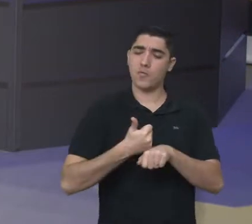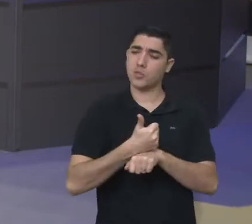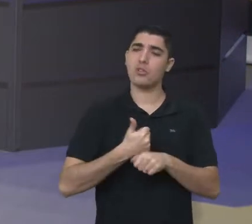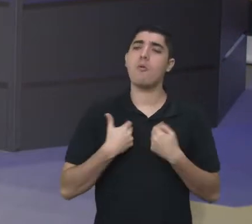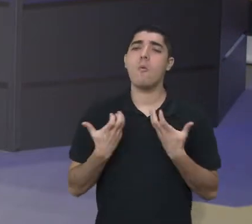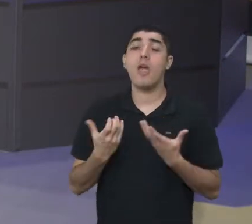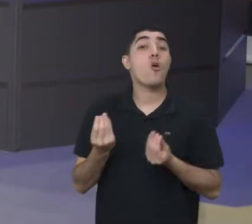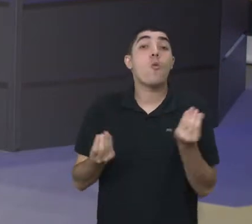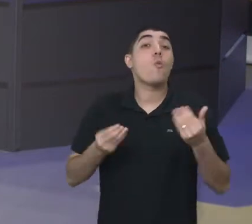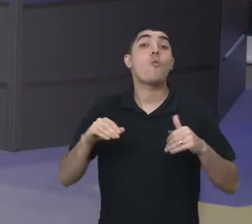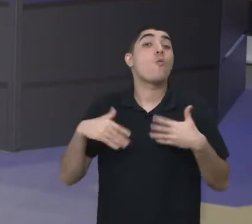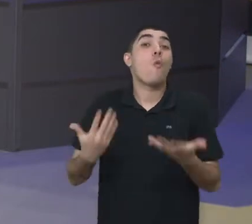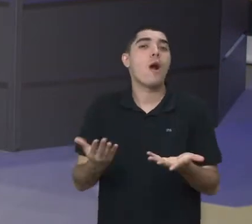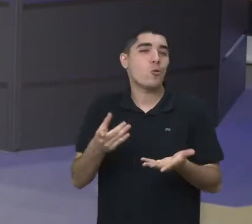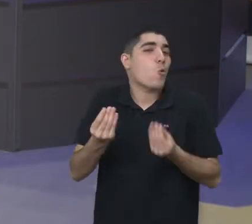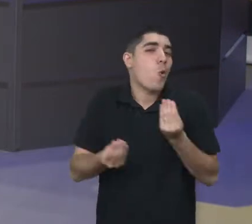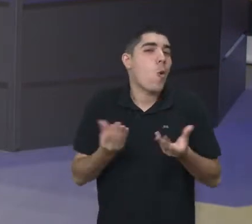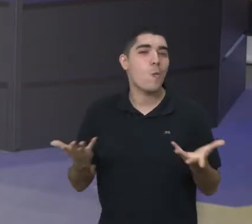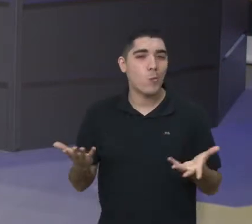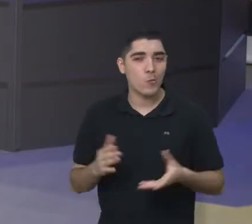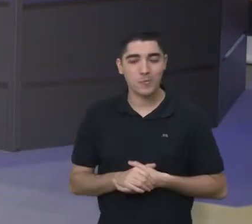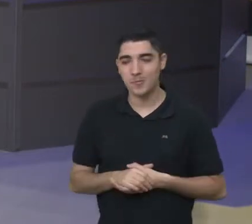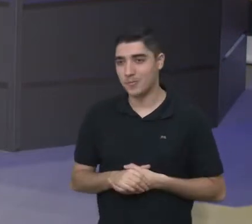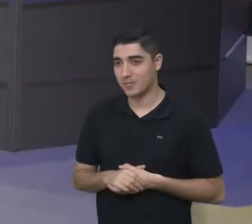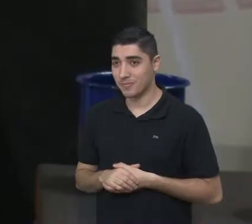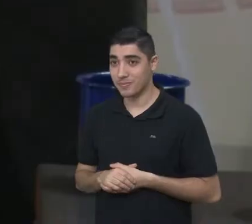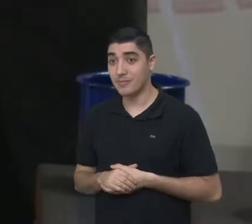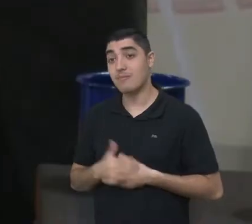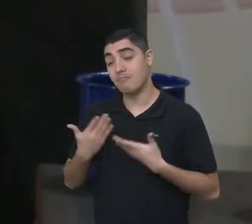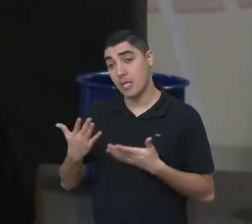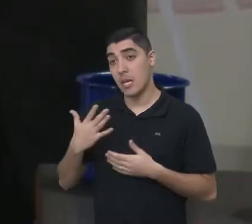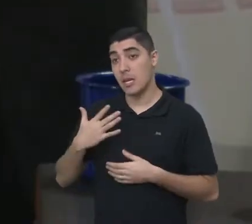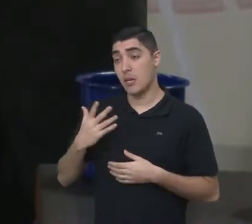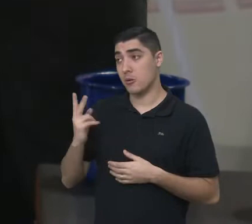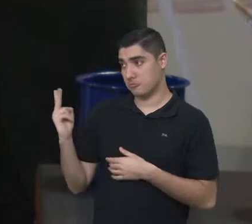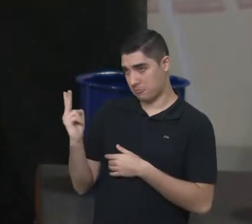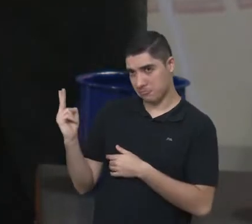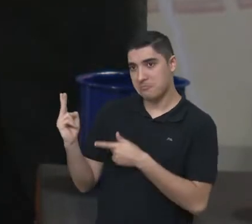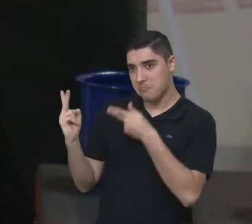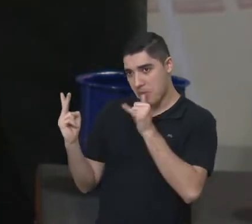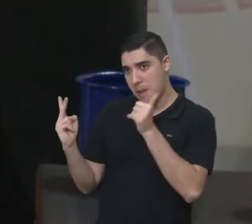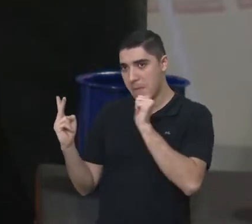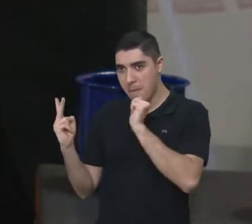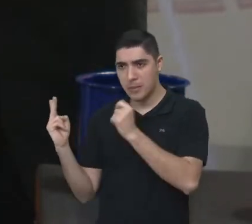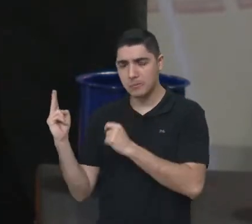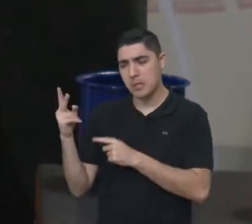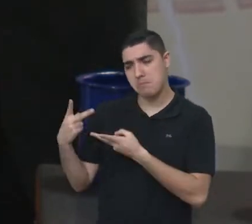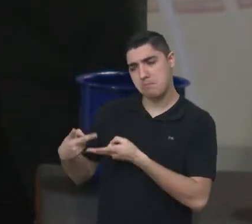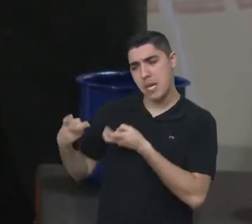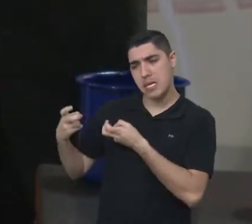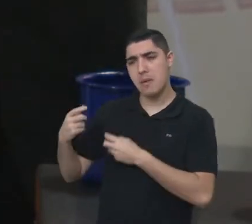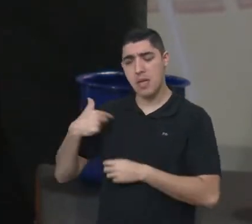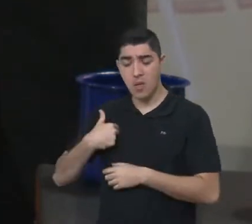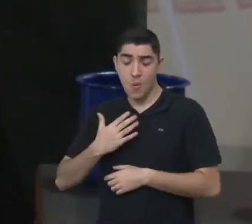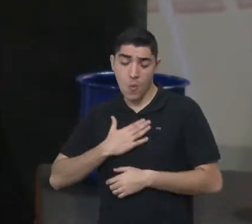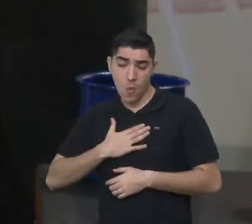vida, minha profissão, meu ganha-pão. Sim, meus pais foram vendo, né, o meu gosto por isso